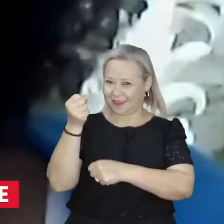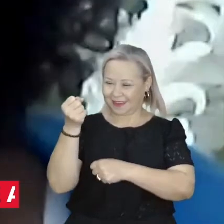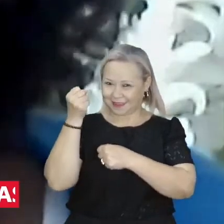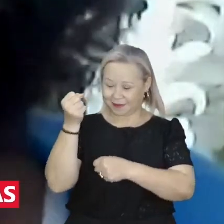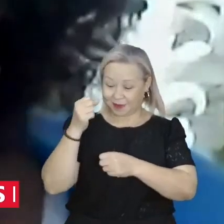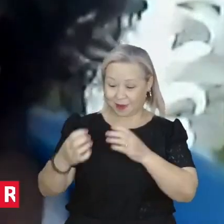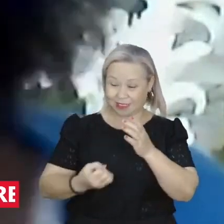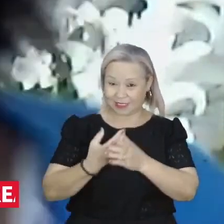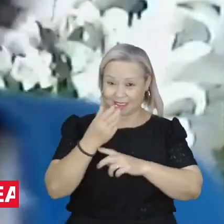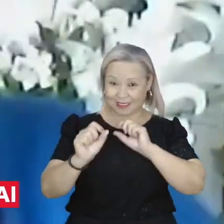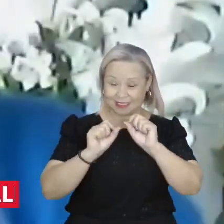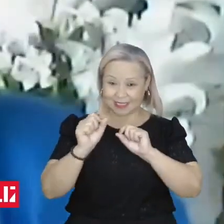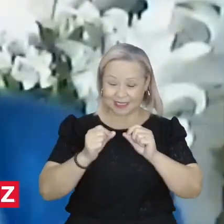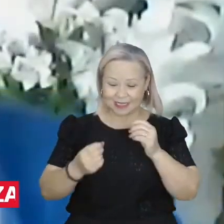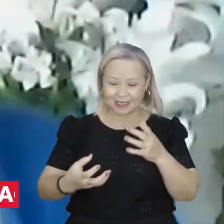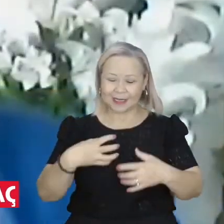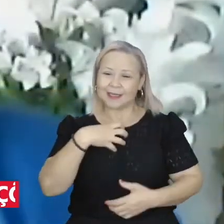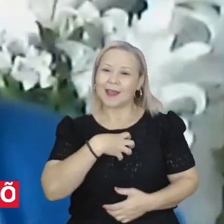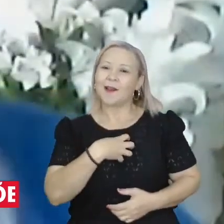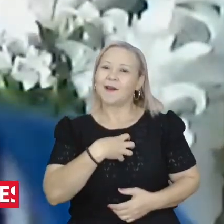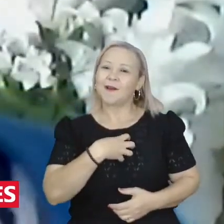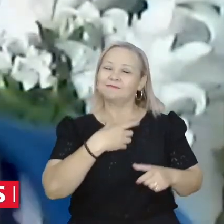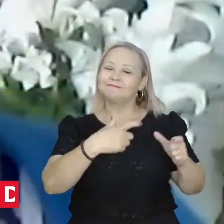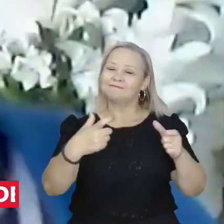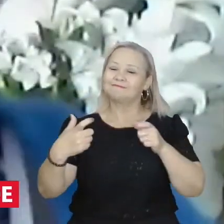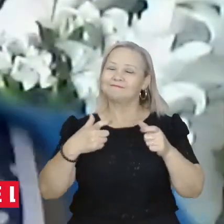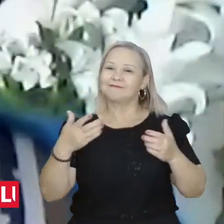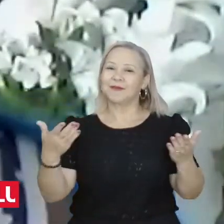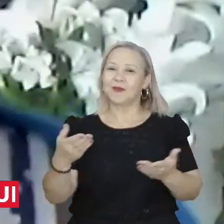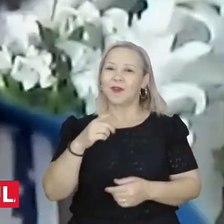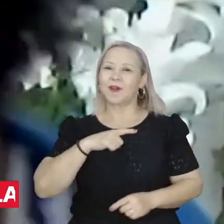E agora eu estou vendo isso,